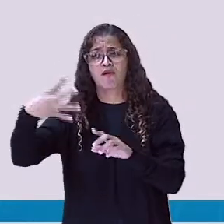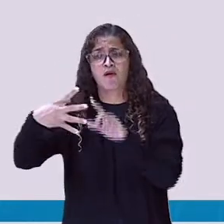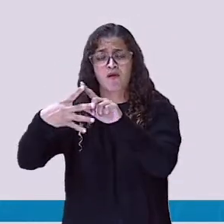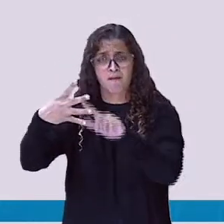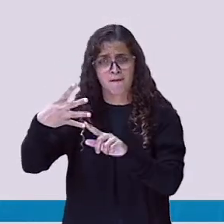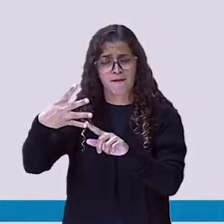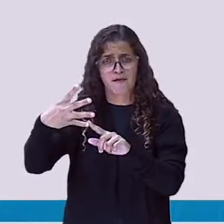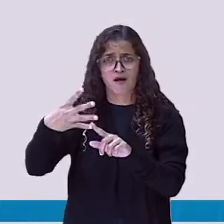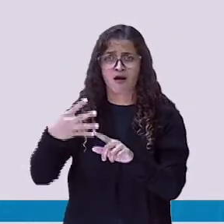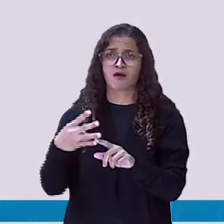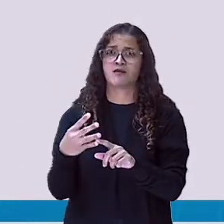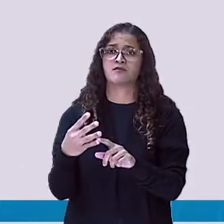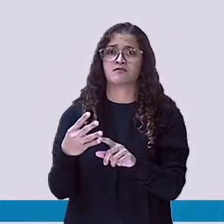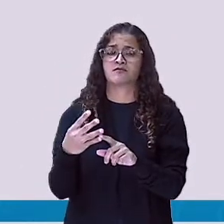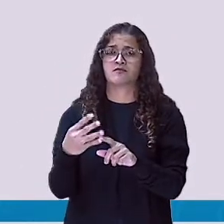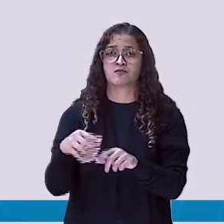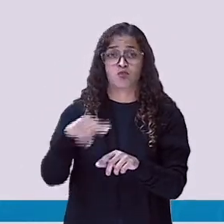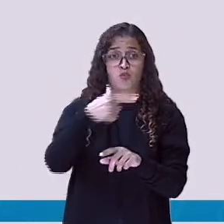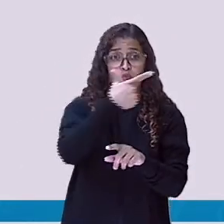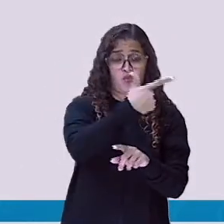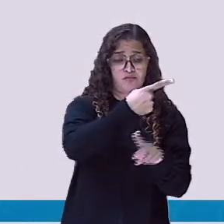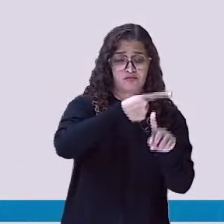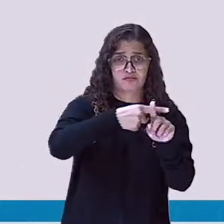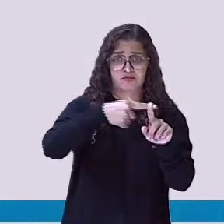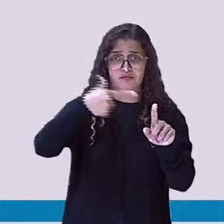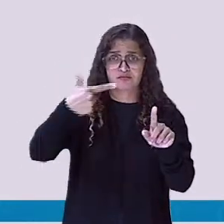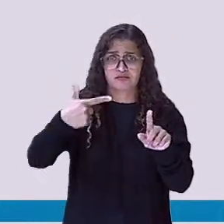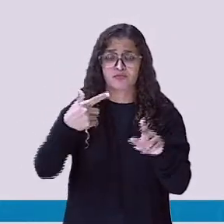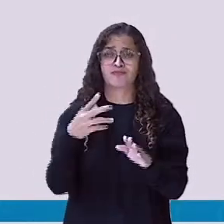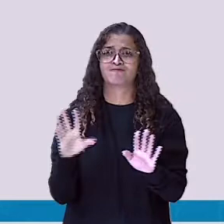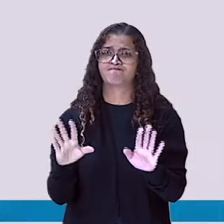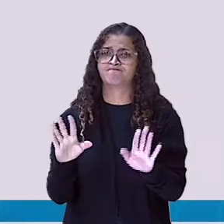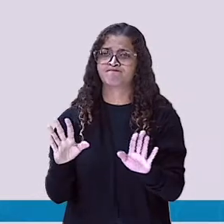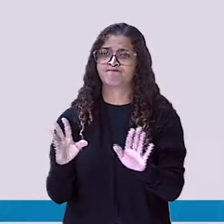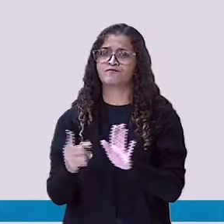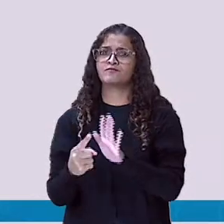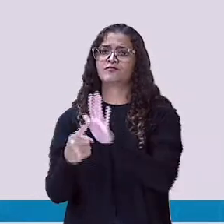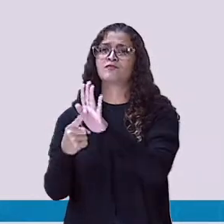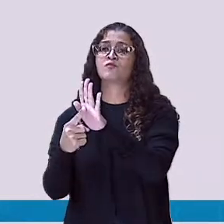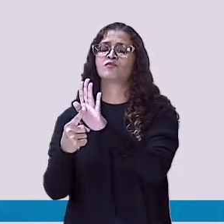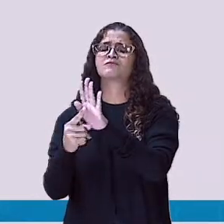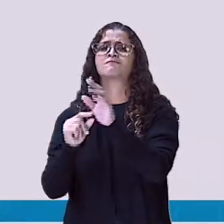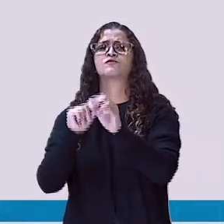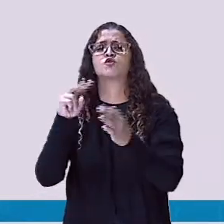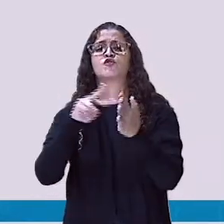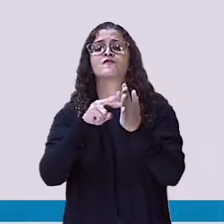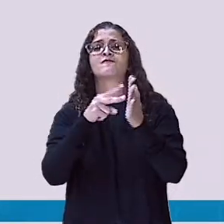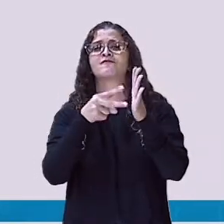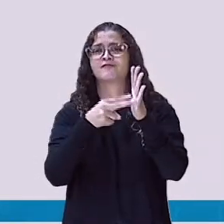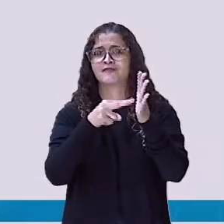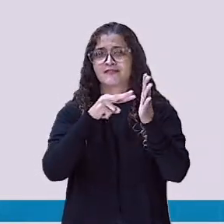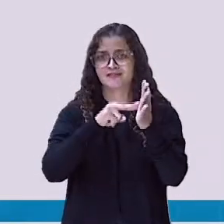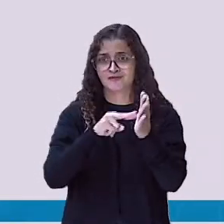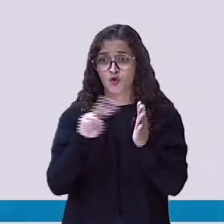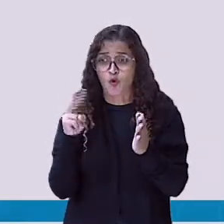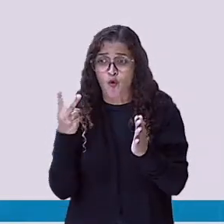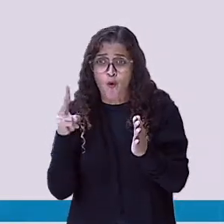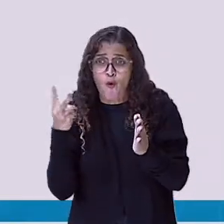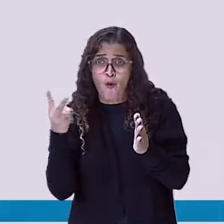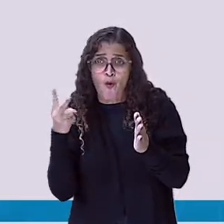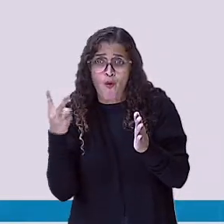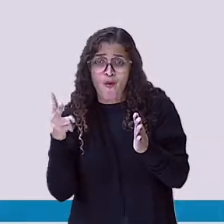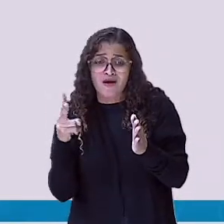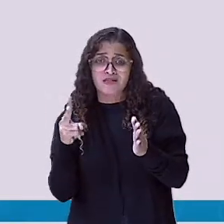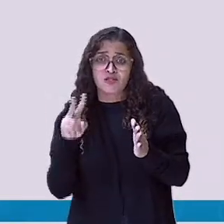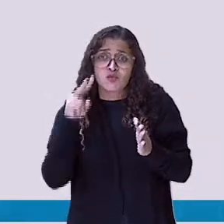significa que duas vezes, olha, a nota de R$2 ou duas vezes o número 2